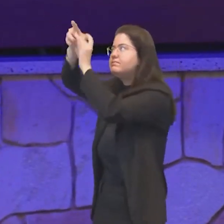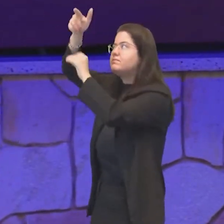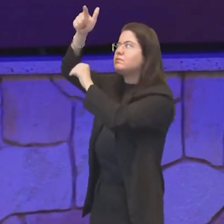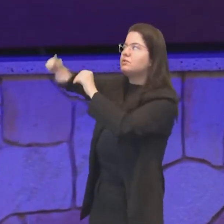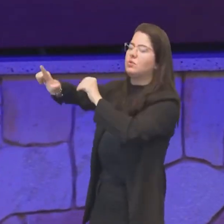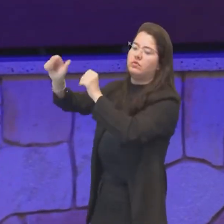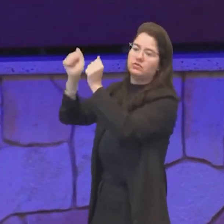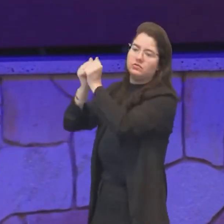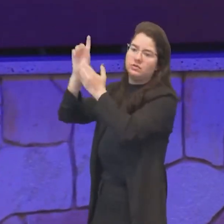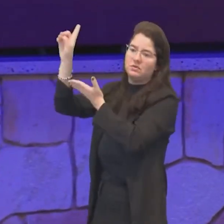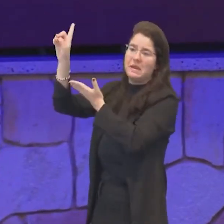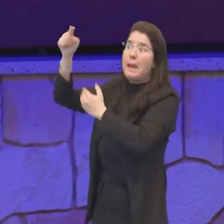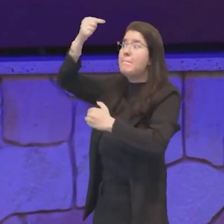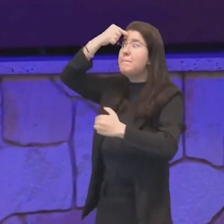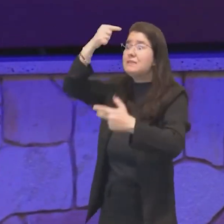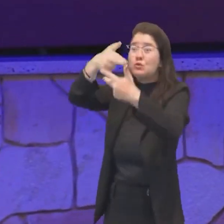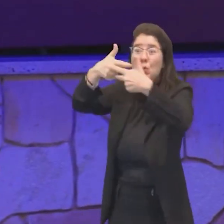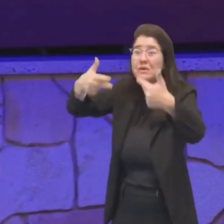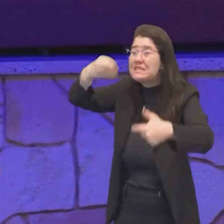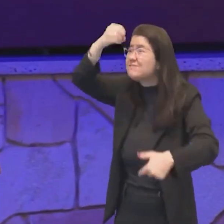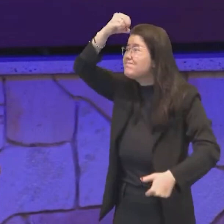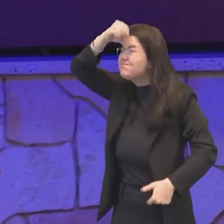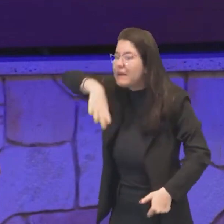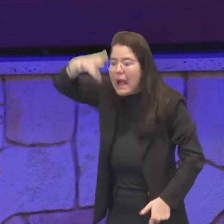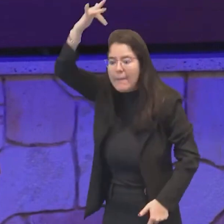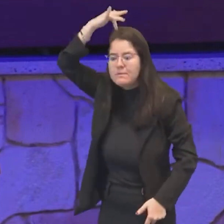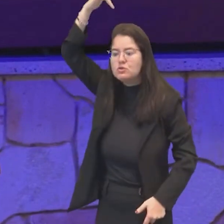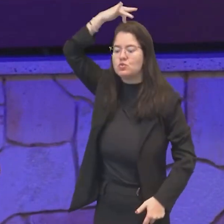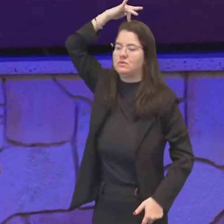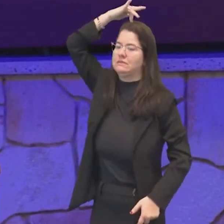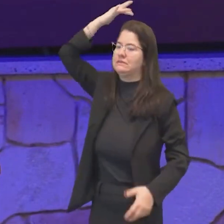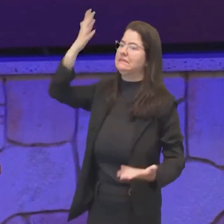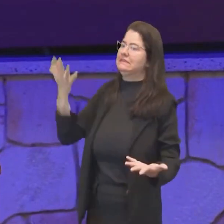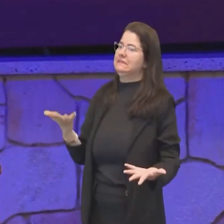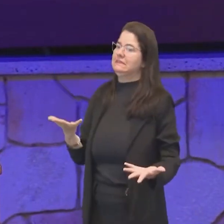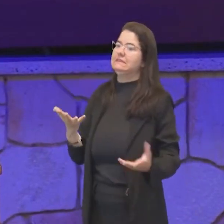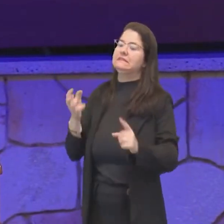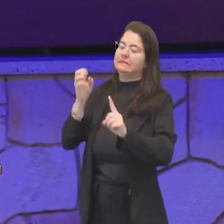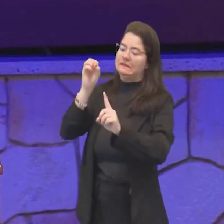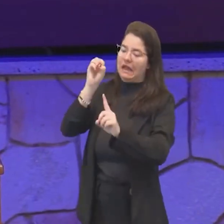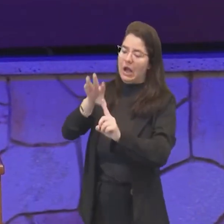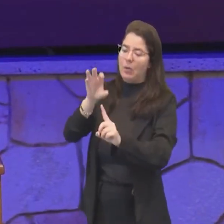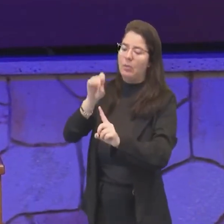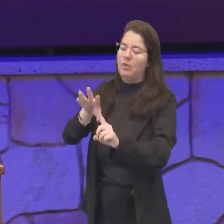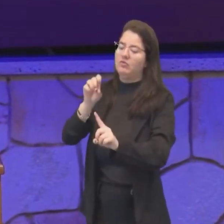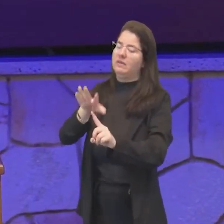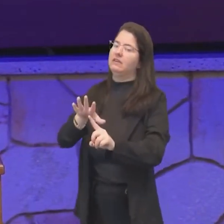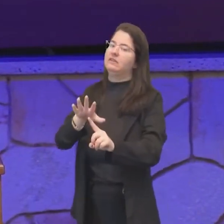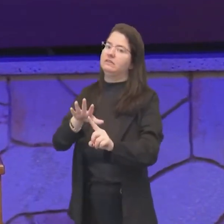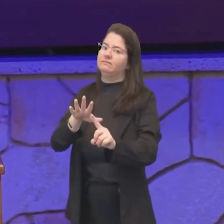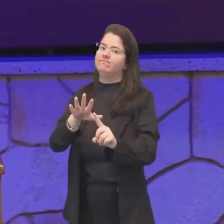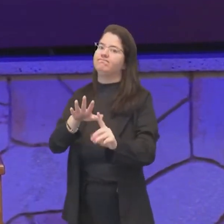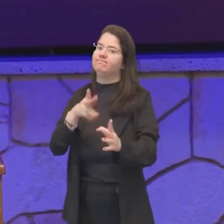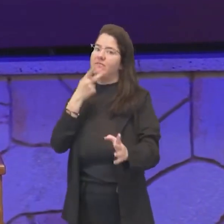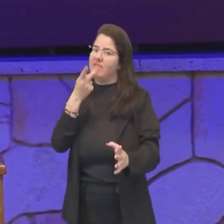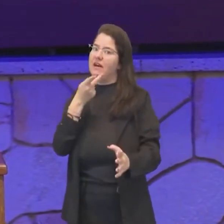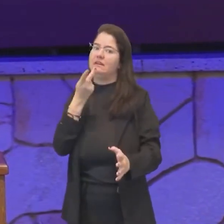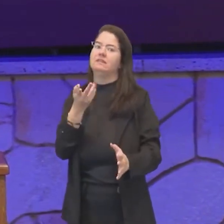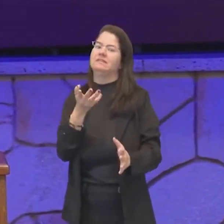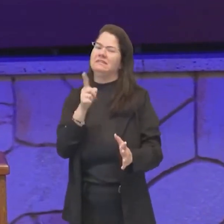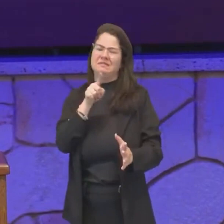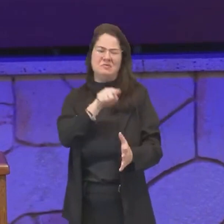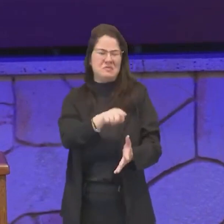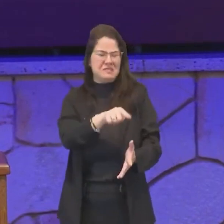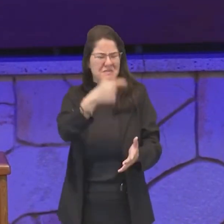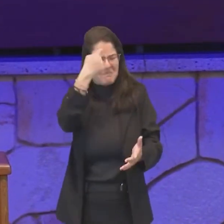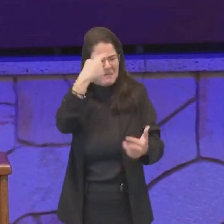naquilo que é absurdo. E o profeta denuncia isso. E ele fala assim: olha, vocês estão pensando em tantas coisas para se apresentar diante